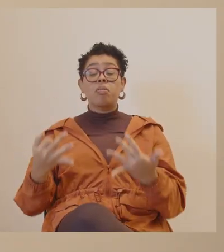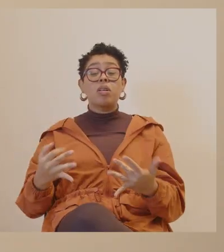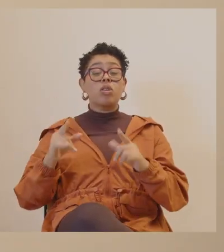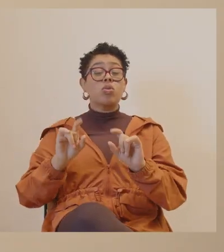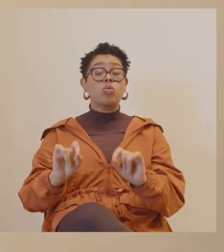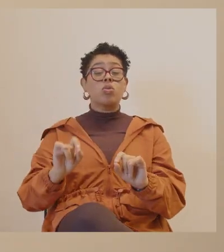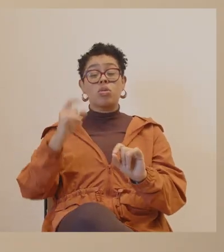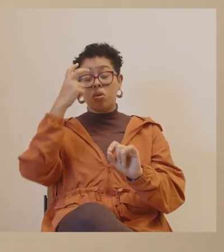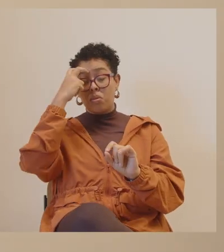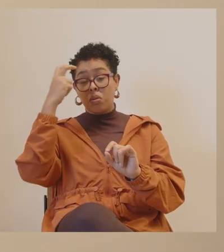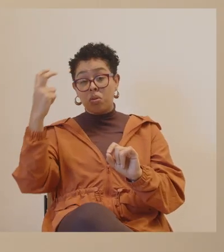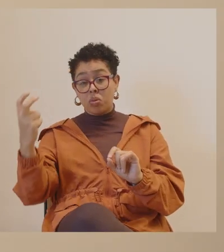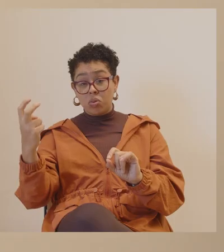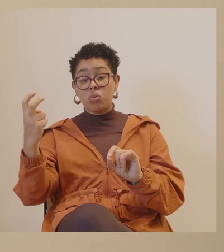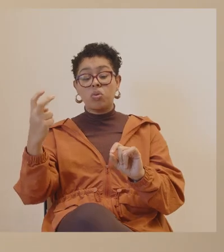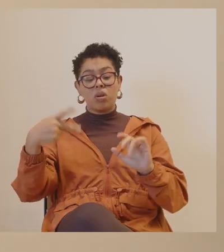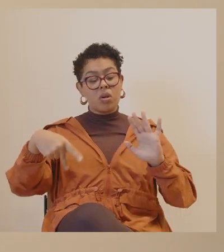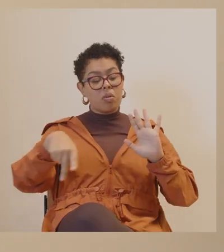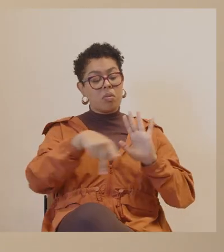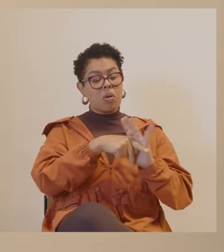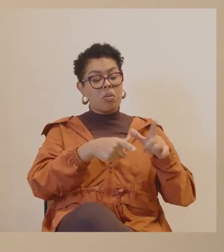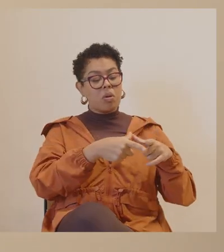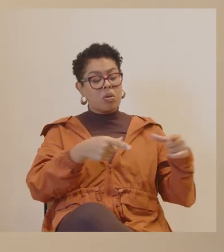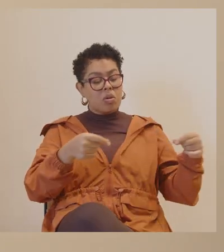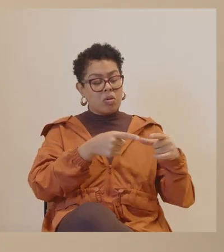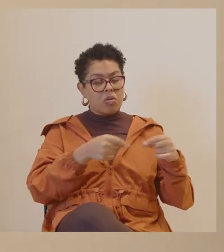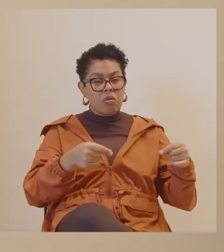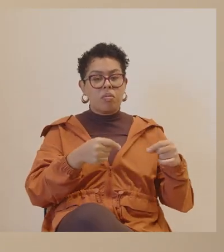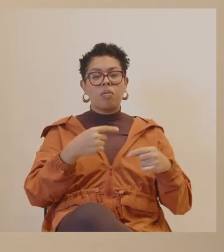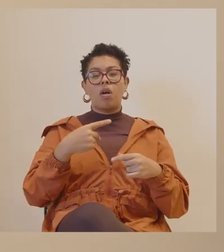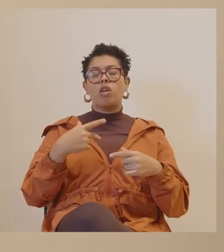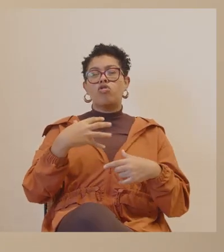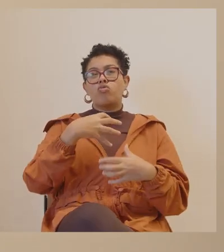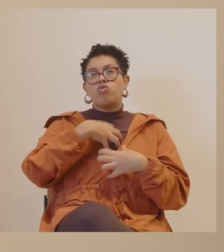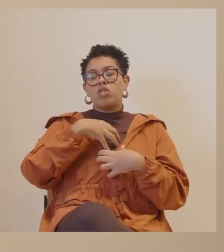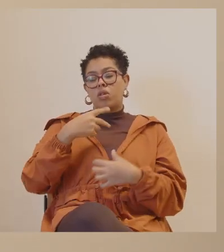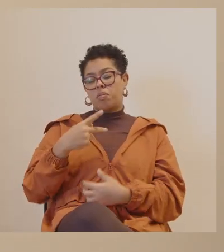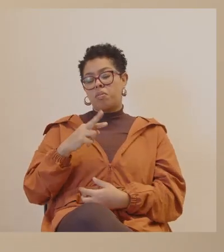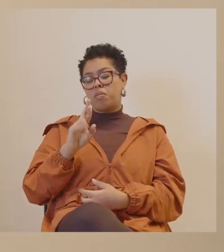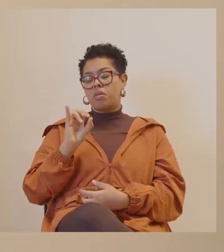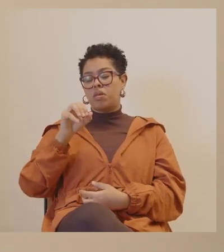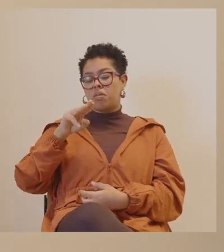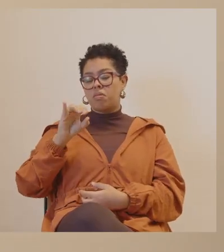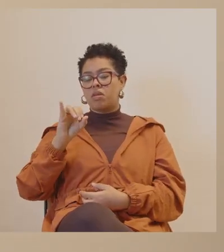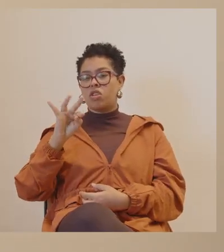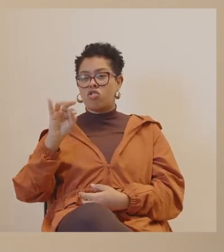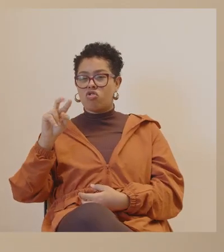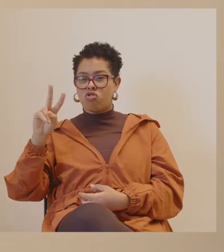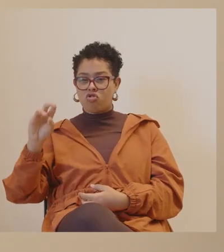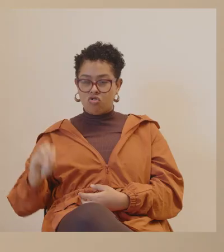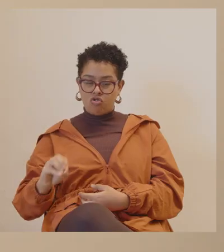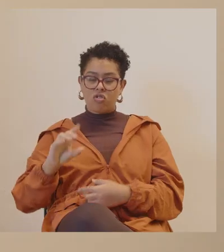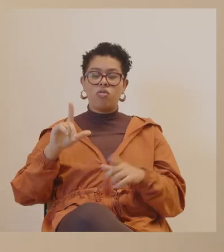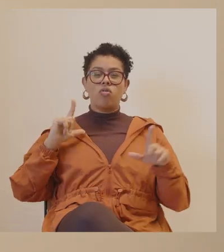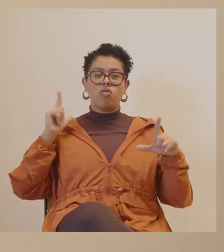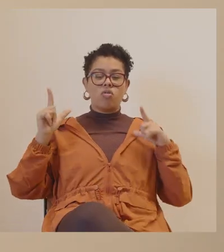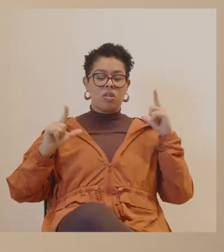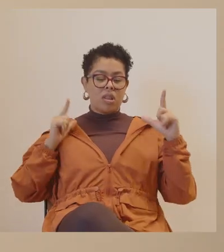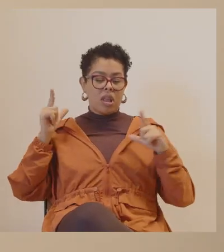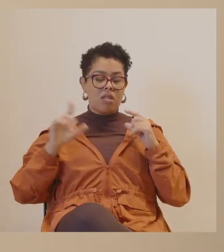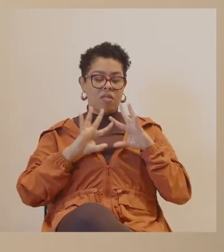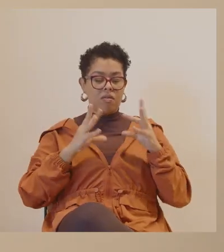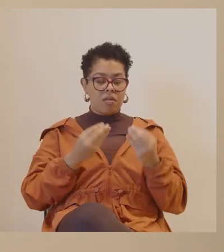cultura visual do Japão de um modo primitivizante, né? Transfigurando a cena de um lazer doméstico, familiar,